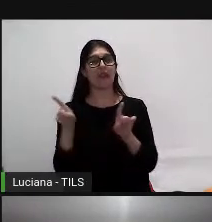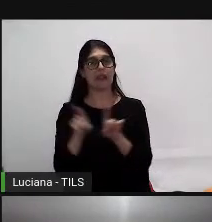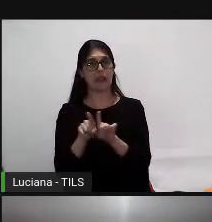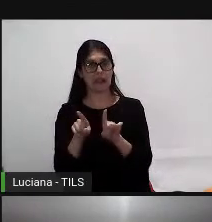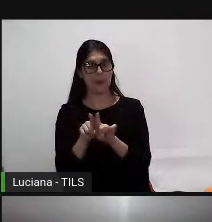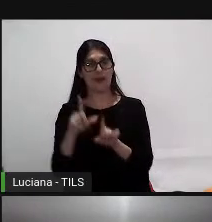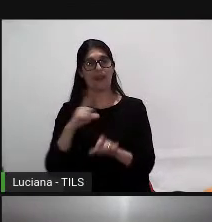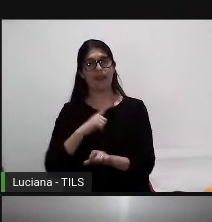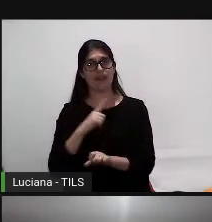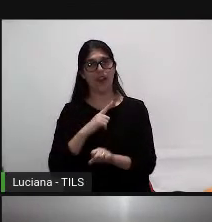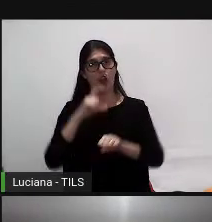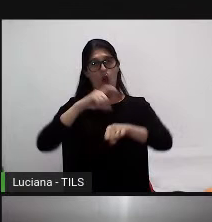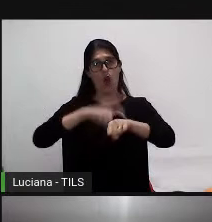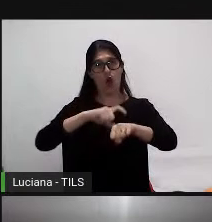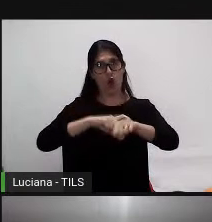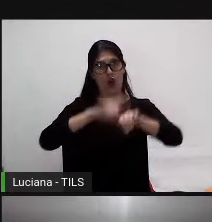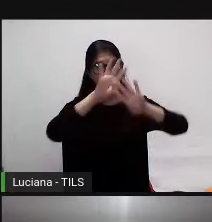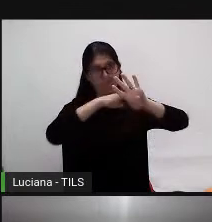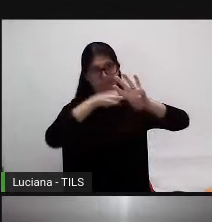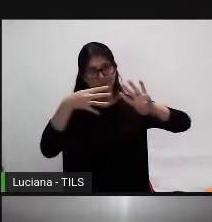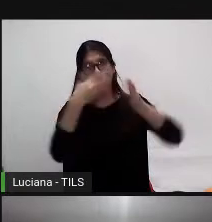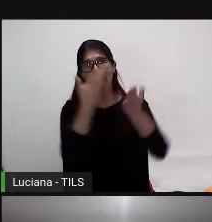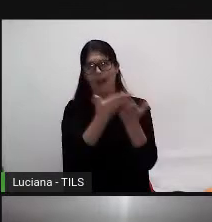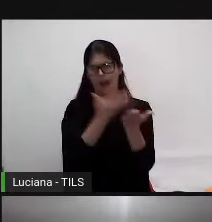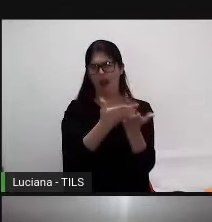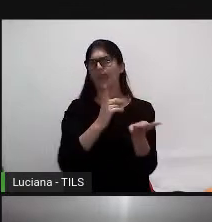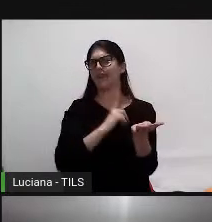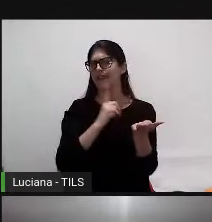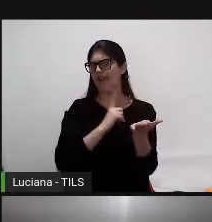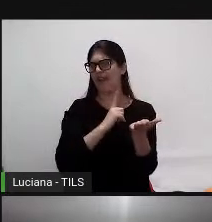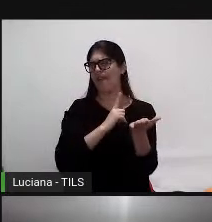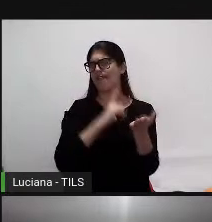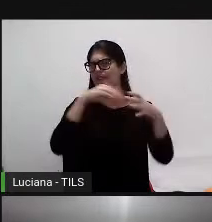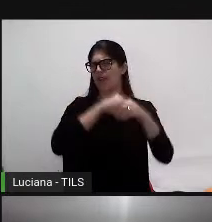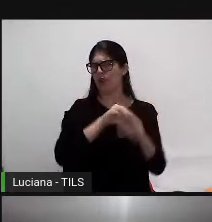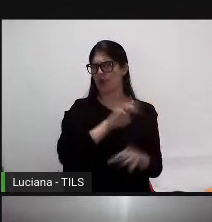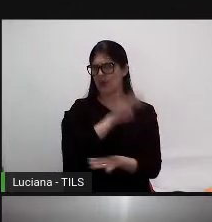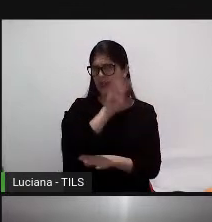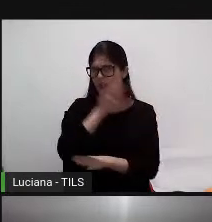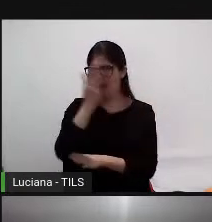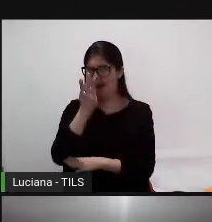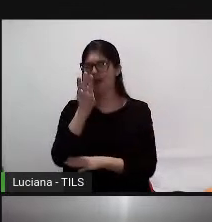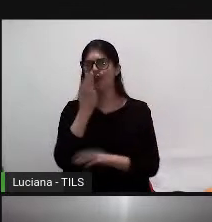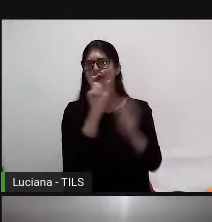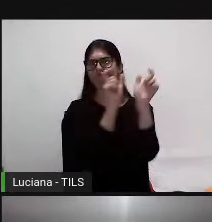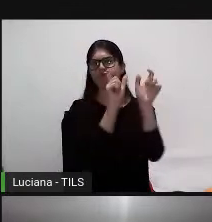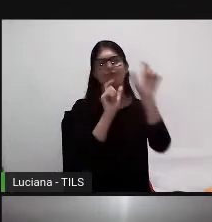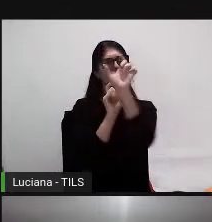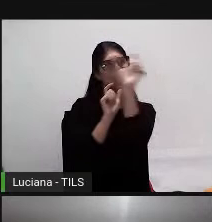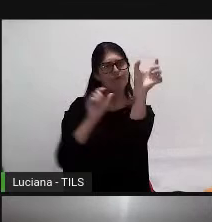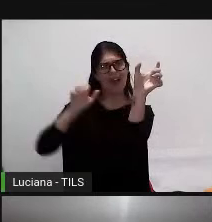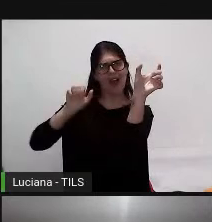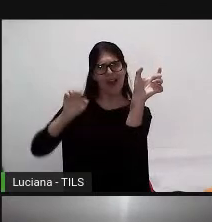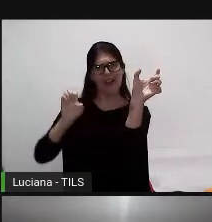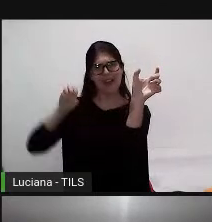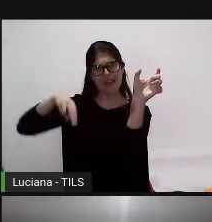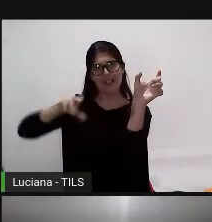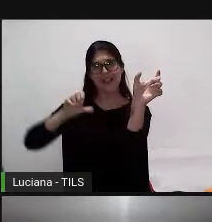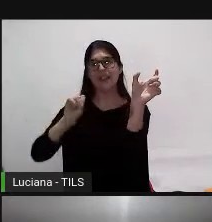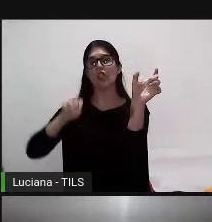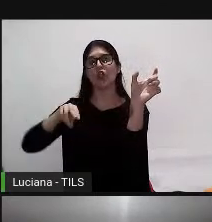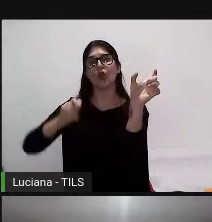também estão publicados, tá? Podem procurar lá na aba do ensino do site. Encontrarão os horários de